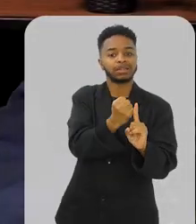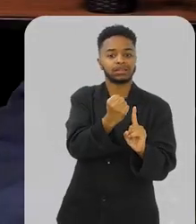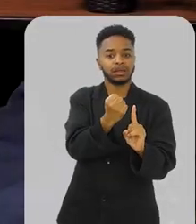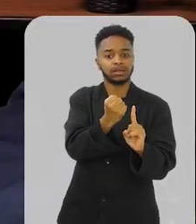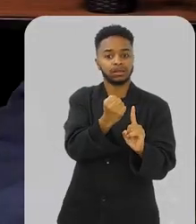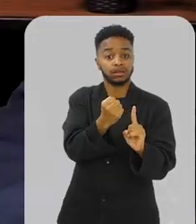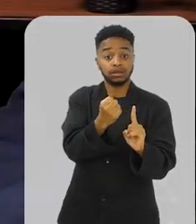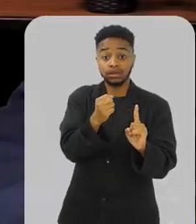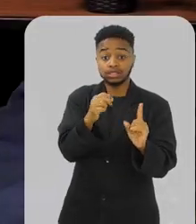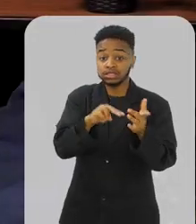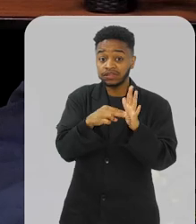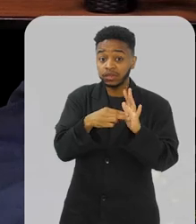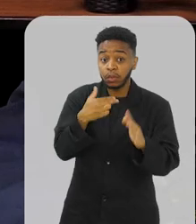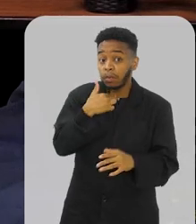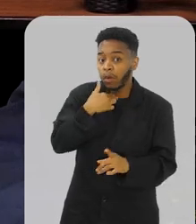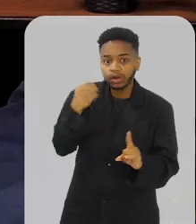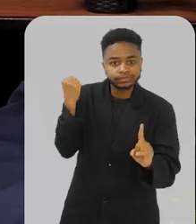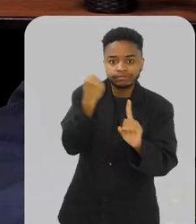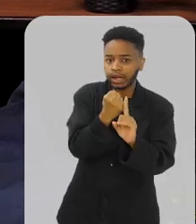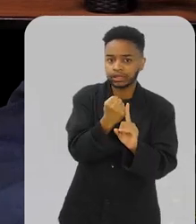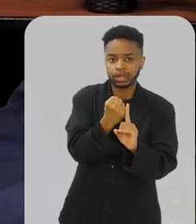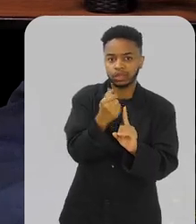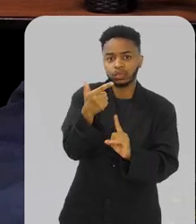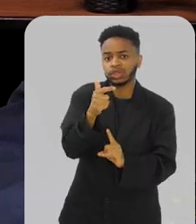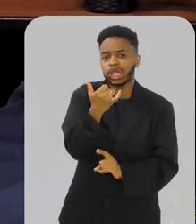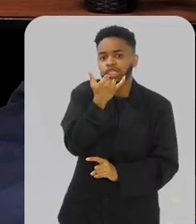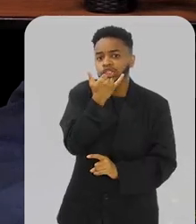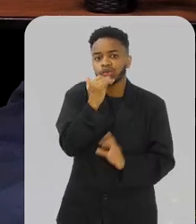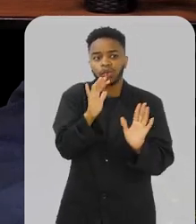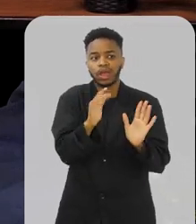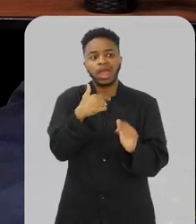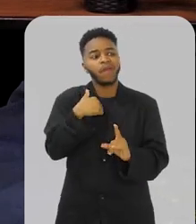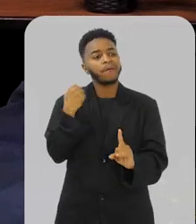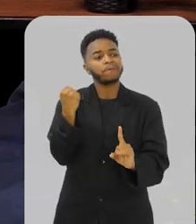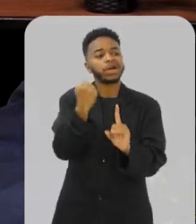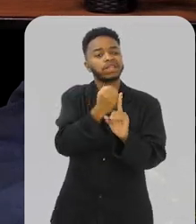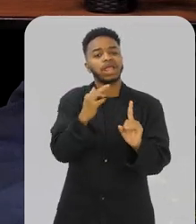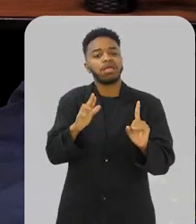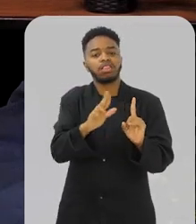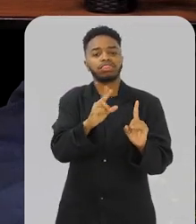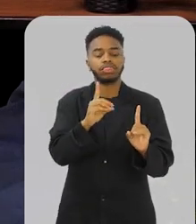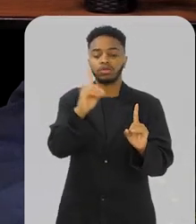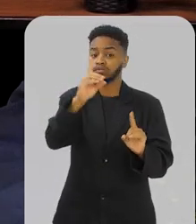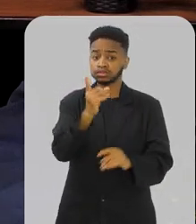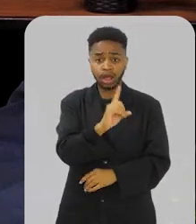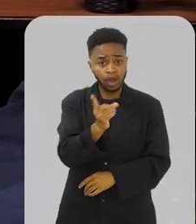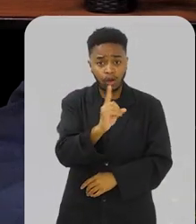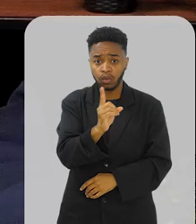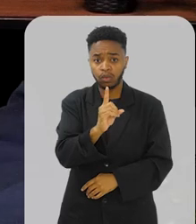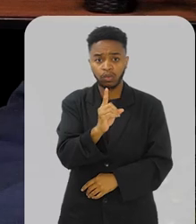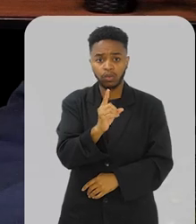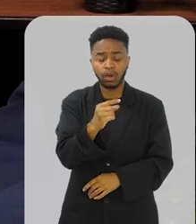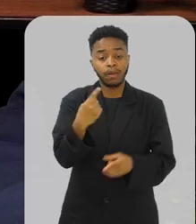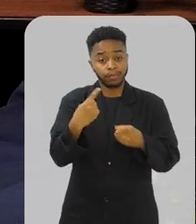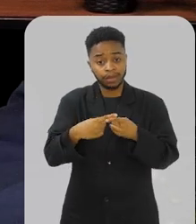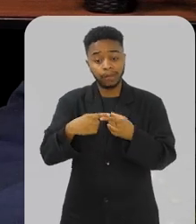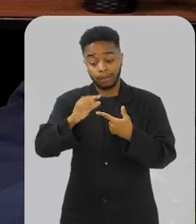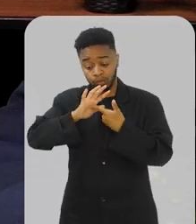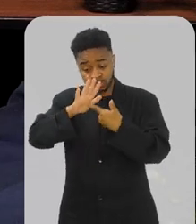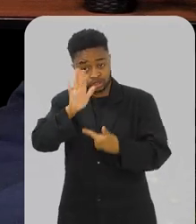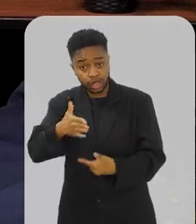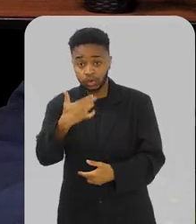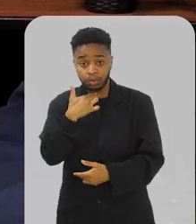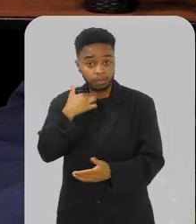É não matar. Não vem com a desculpa que eu estou matando em nome de Deus. Certo. Ele já falou: não